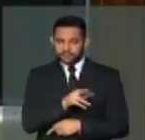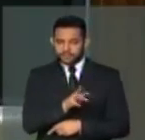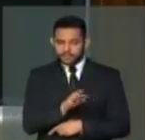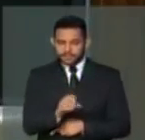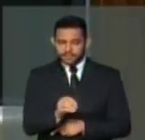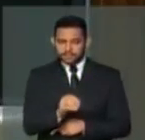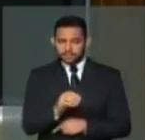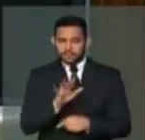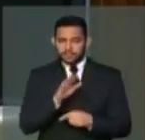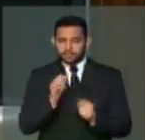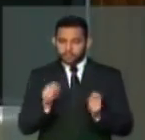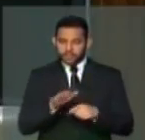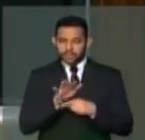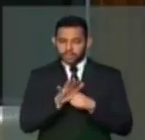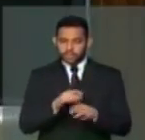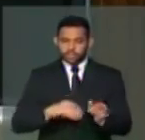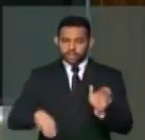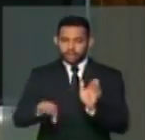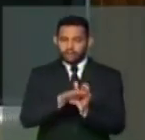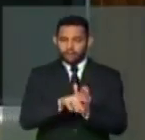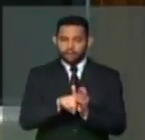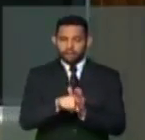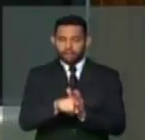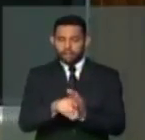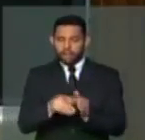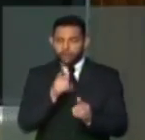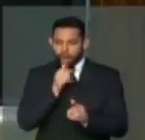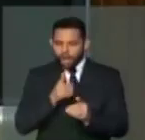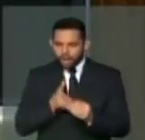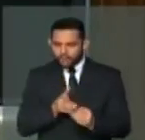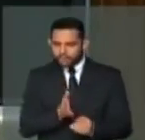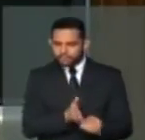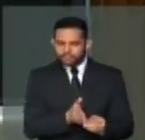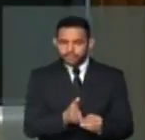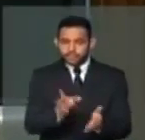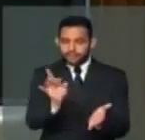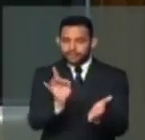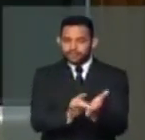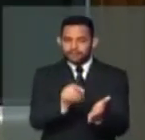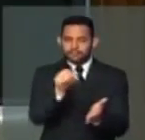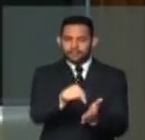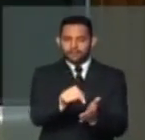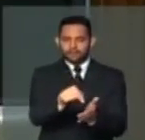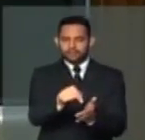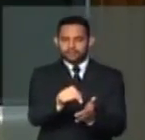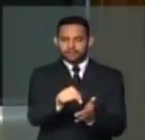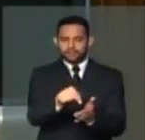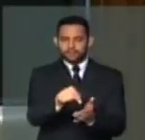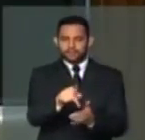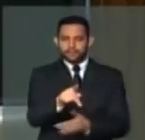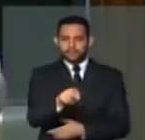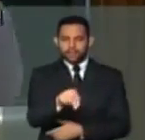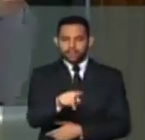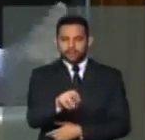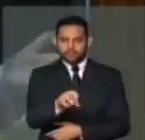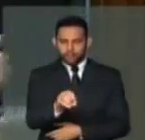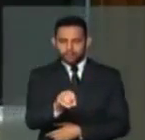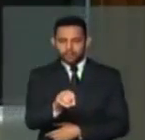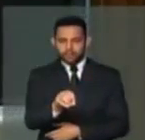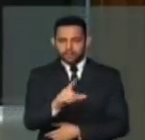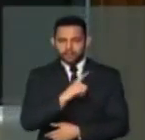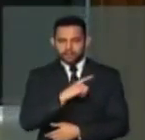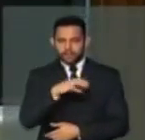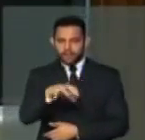Francisco para poder a gente poder chegar com essa água de verdade no Pernambuco, que ainda tem